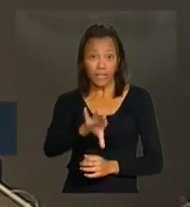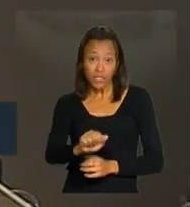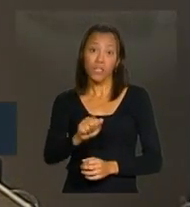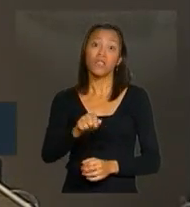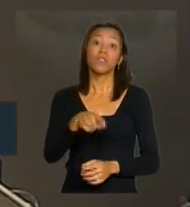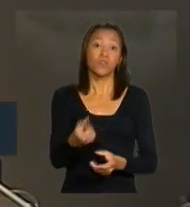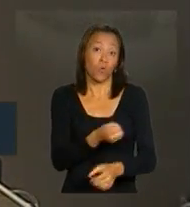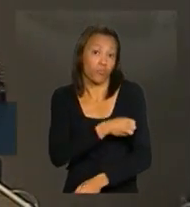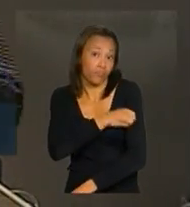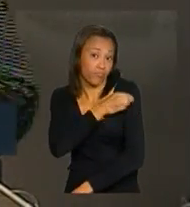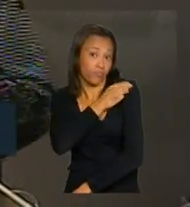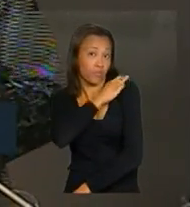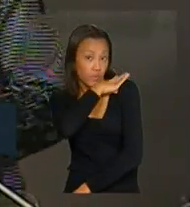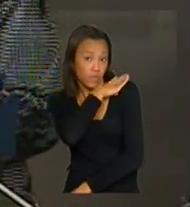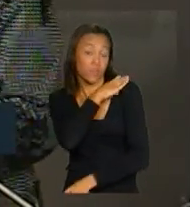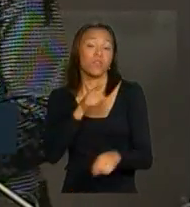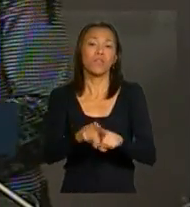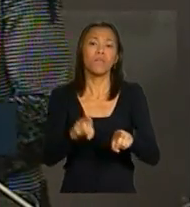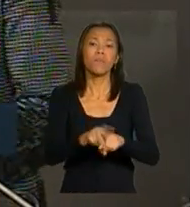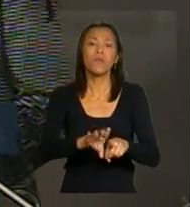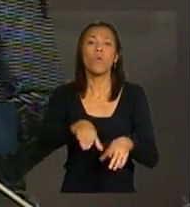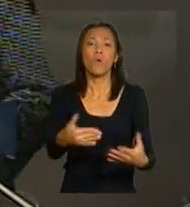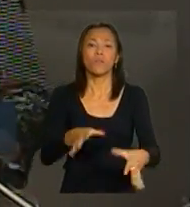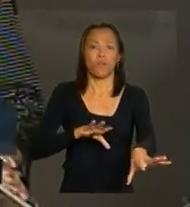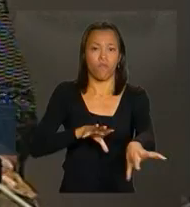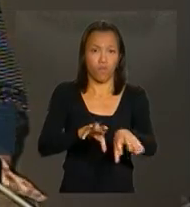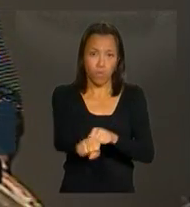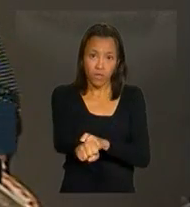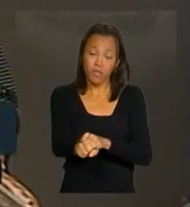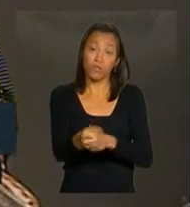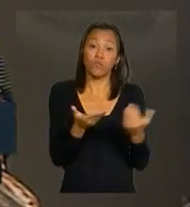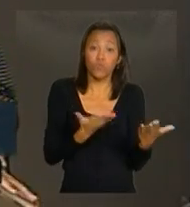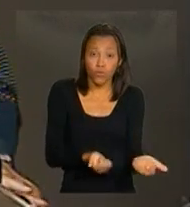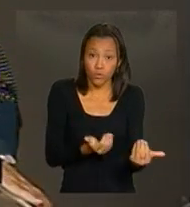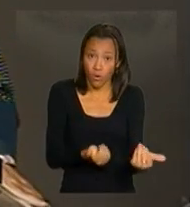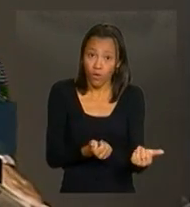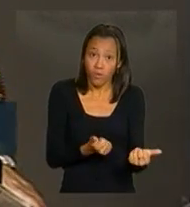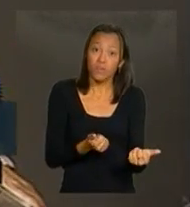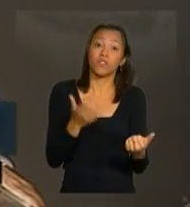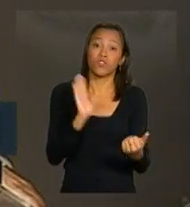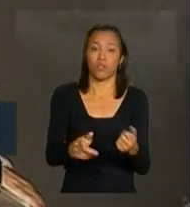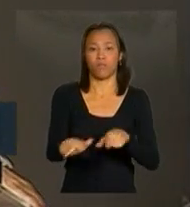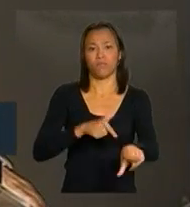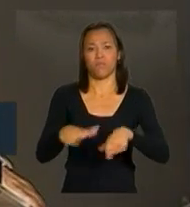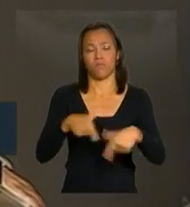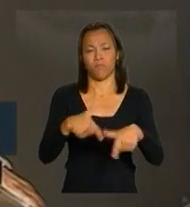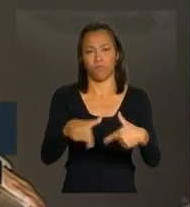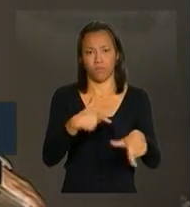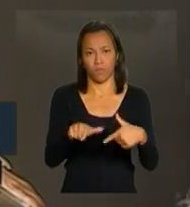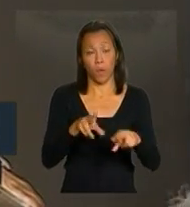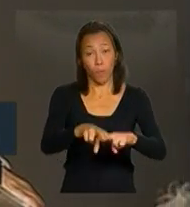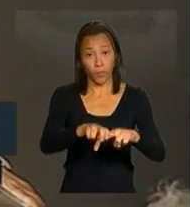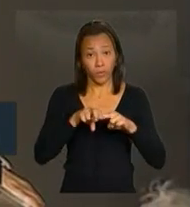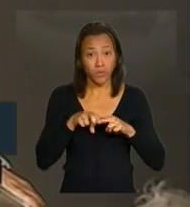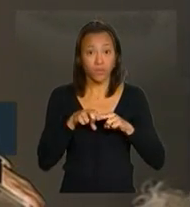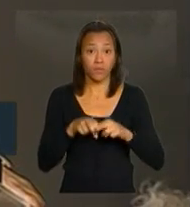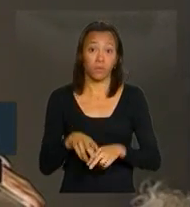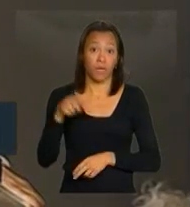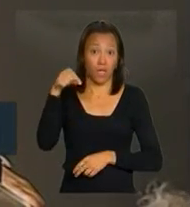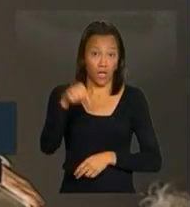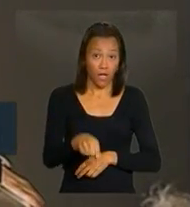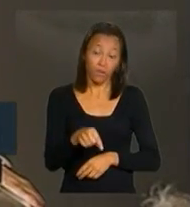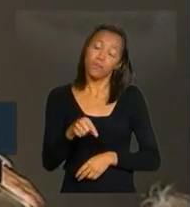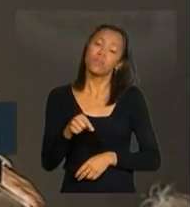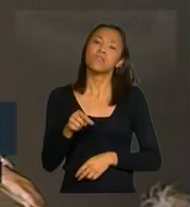brasileiro, quanto na formação de jovens e de trabalhadores. Por isso, esse